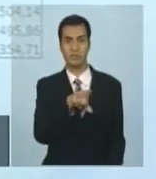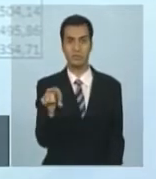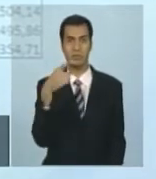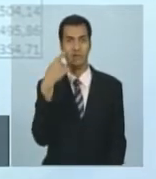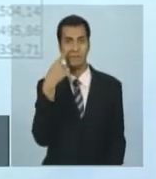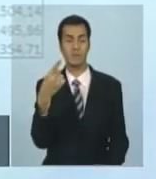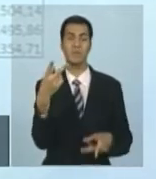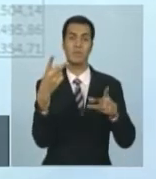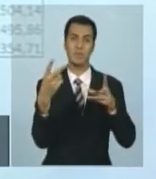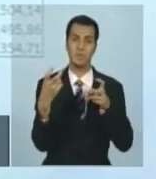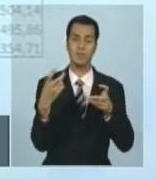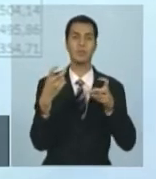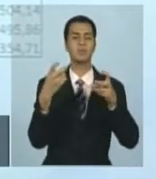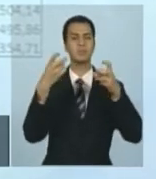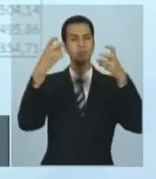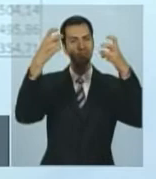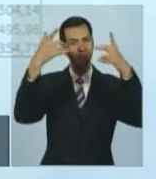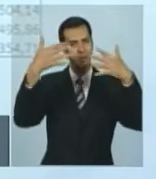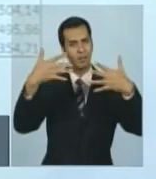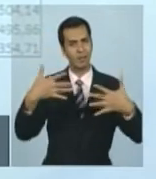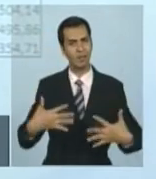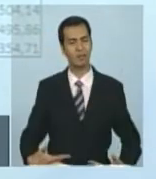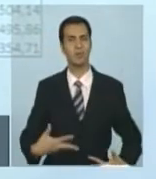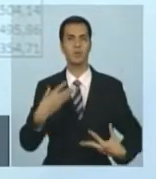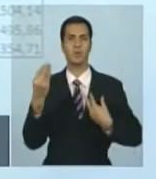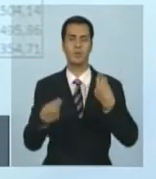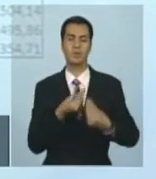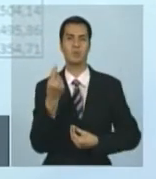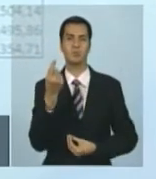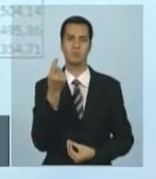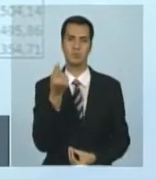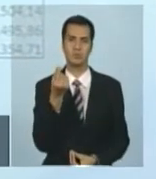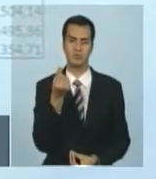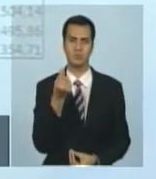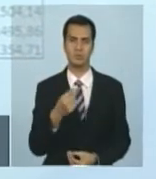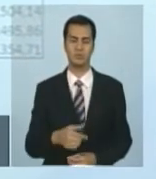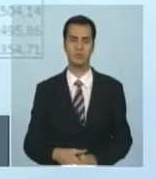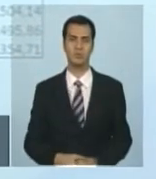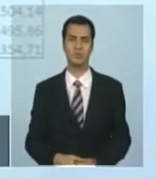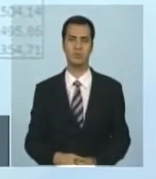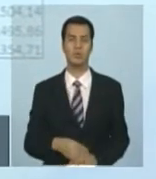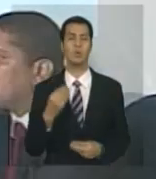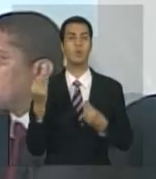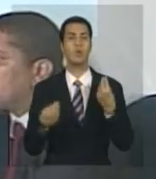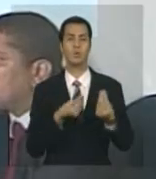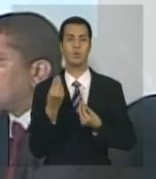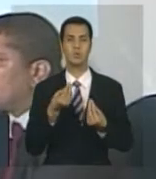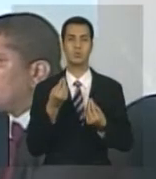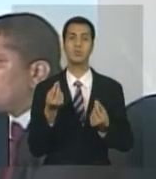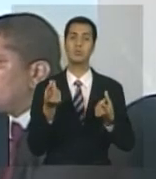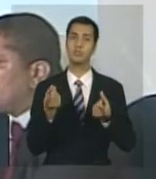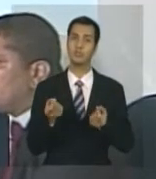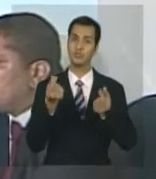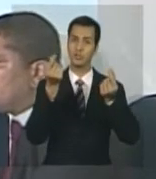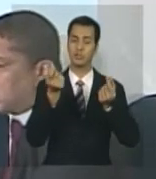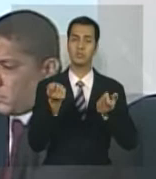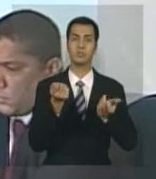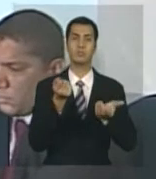o detalhamento dos recursos, como eles foram empenhados,